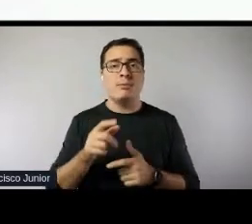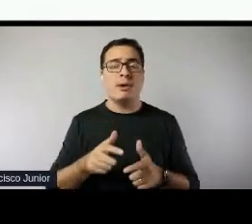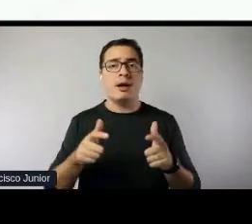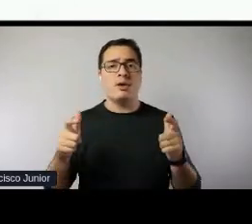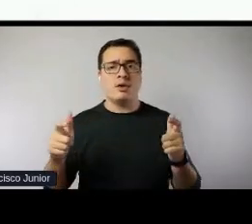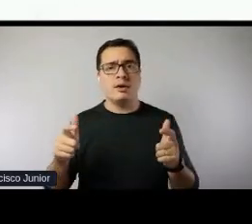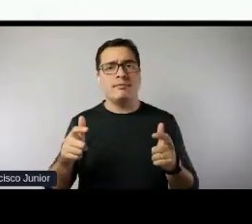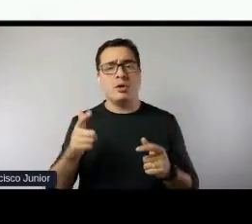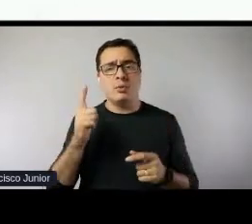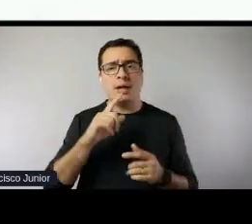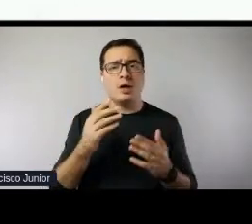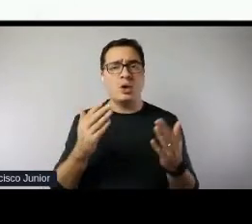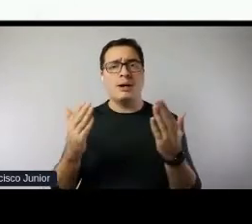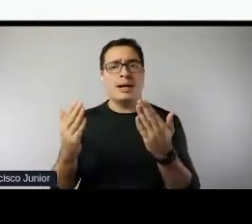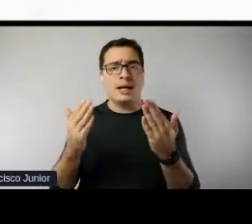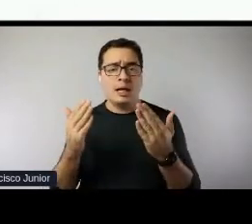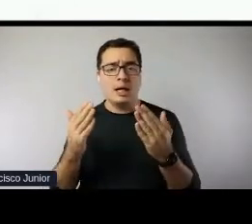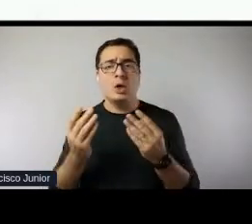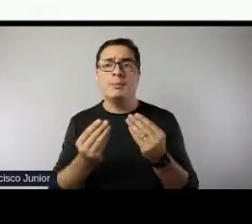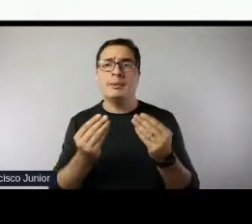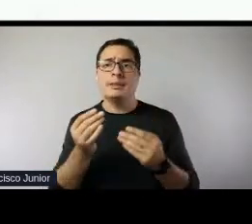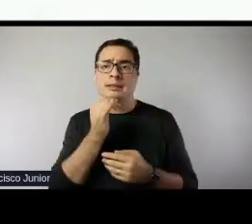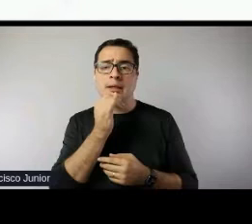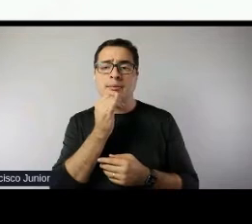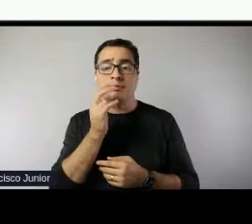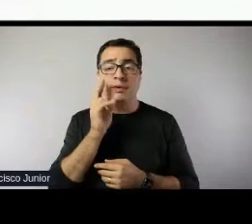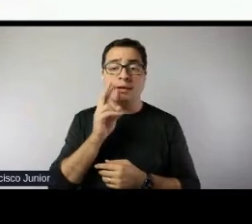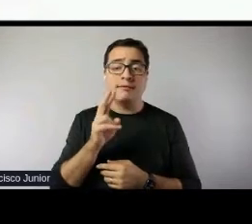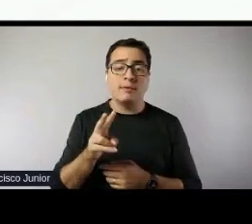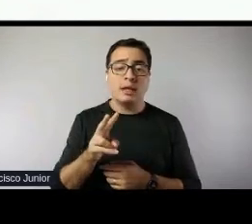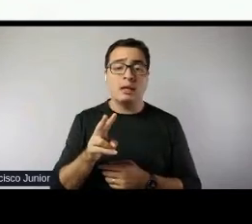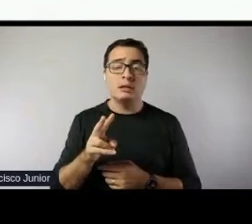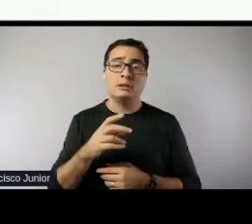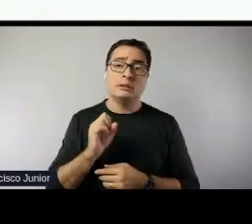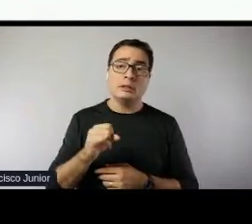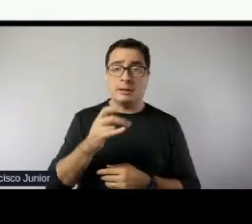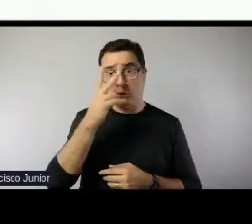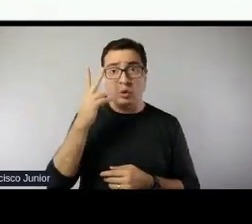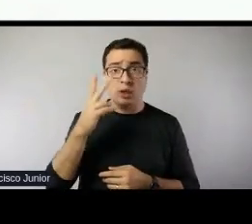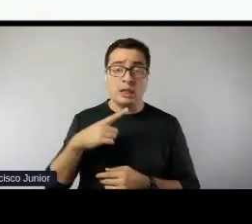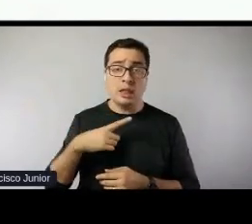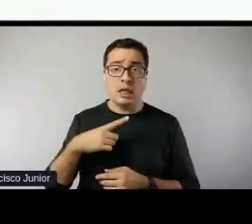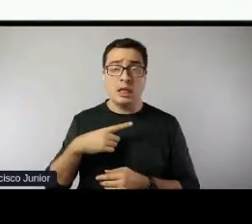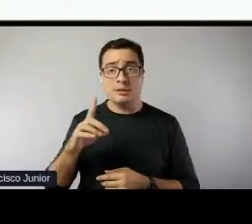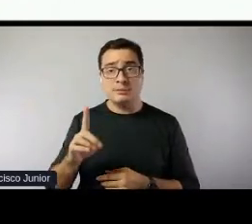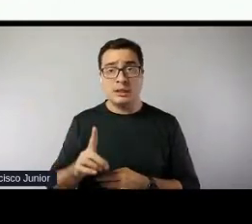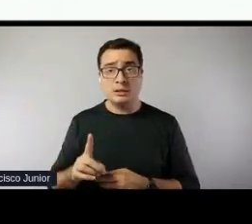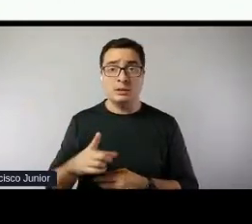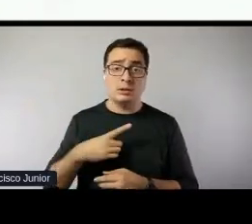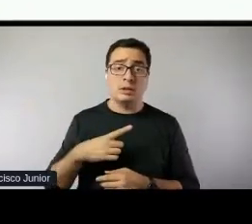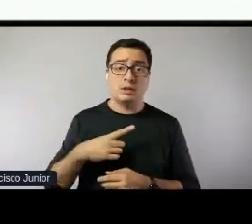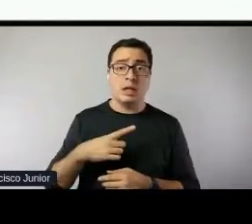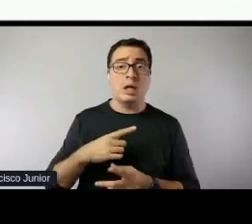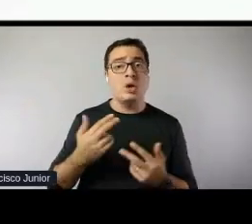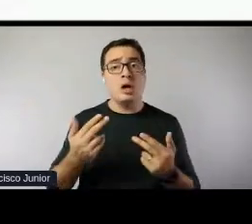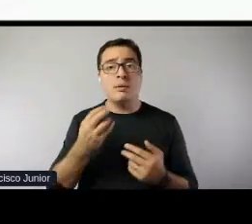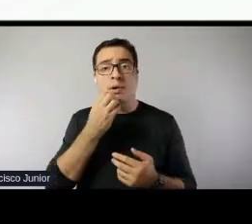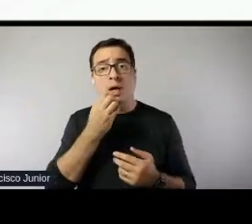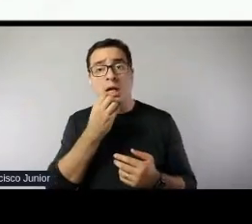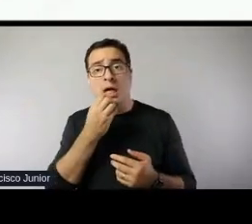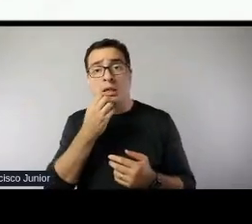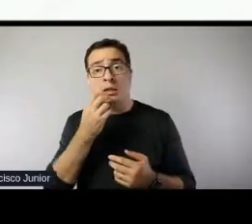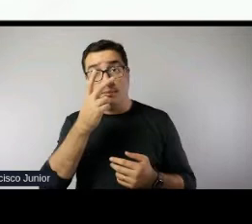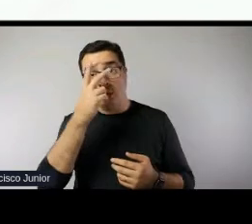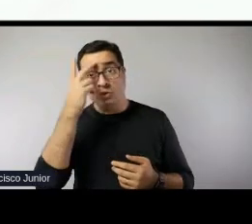poder comparar também. Aí, como, por exemplo, ela vai poder ver aí se pessoas com deficiência estão tendo as mesmas oportunidades que